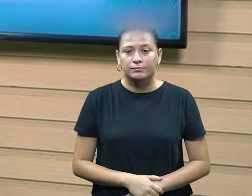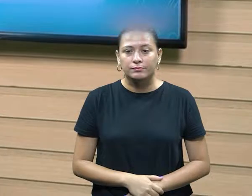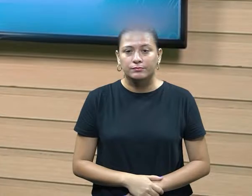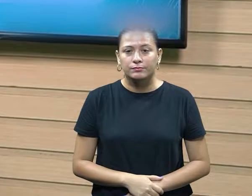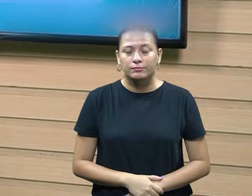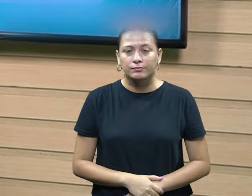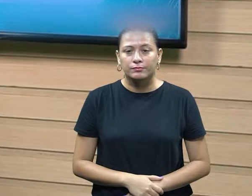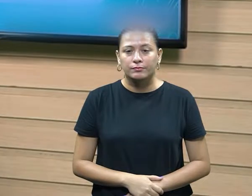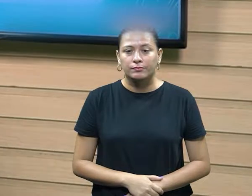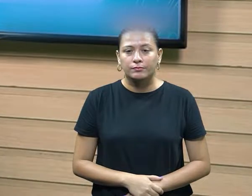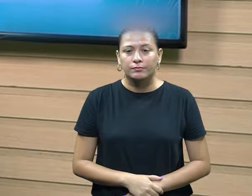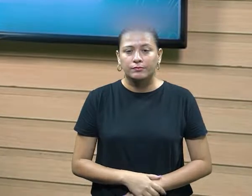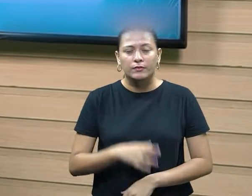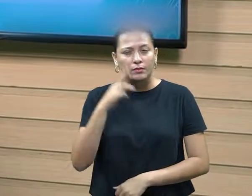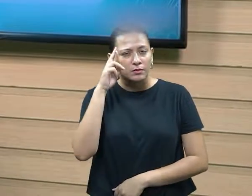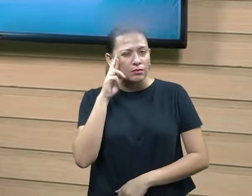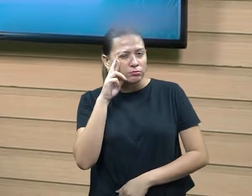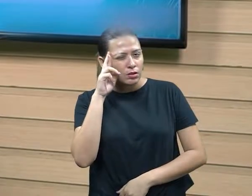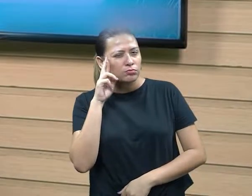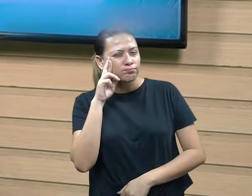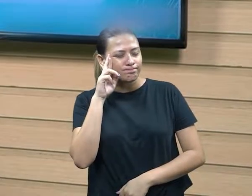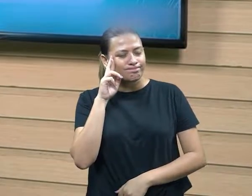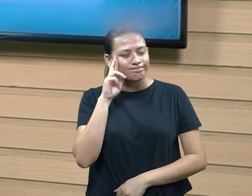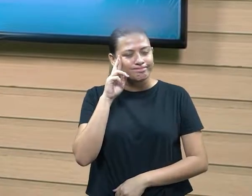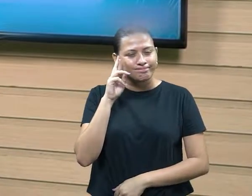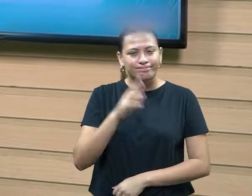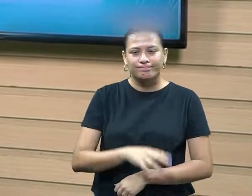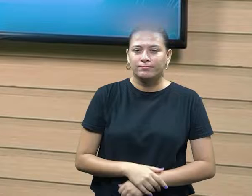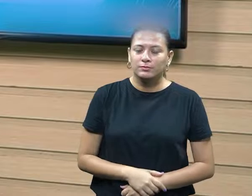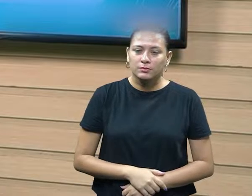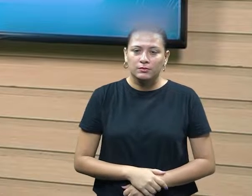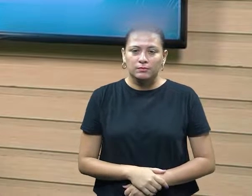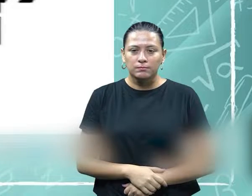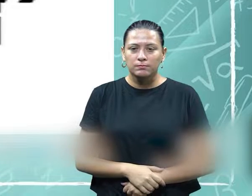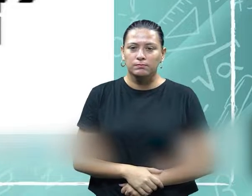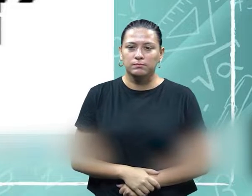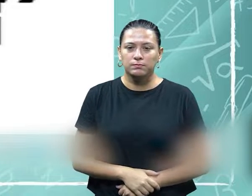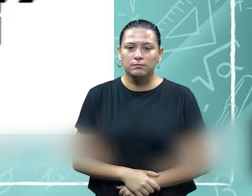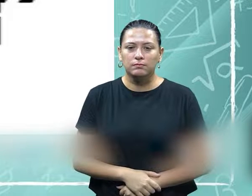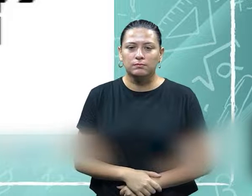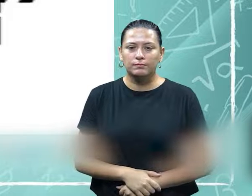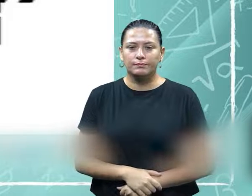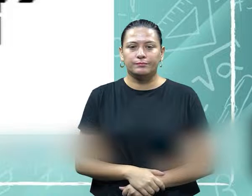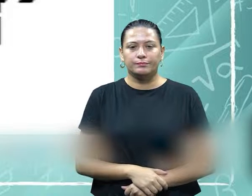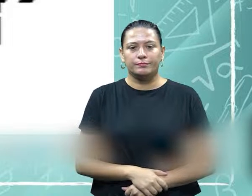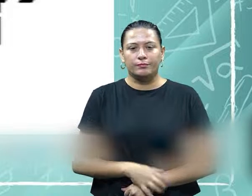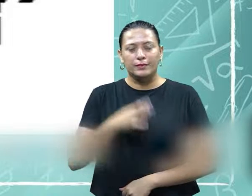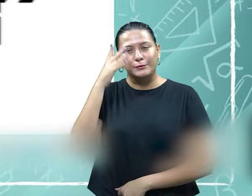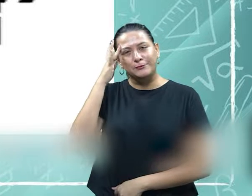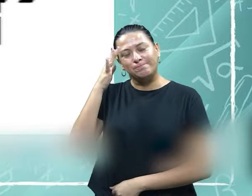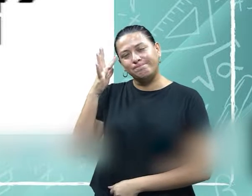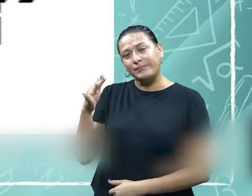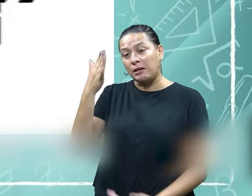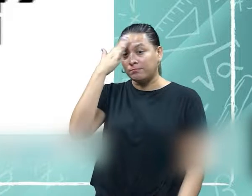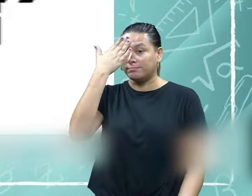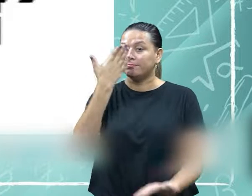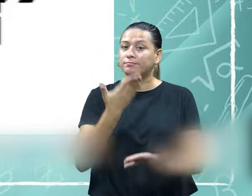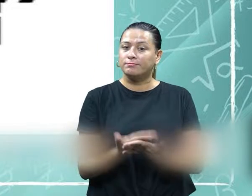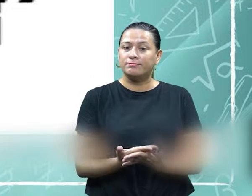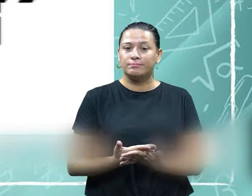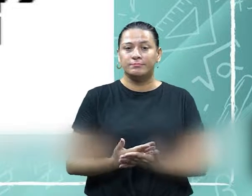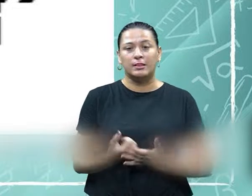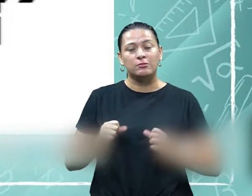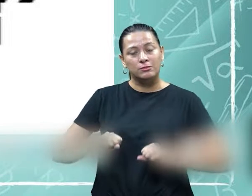vocês aqui uma pequena reflexão, né? Então, alunos, a gente precisa sonhar, né? Acreditar